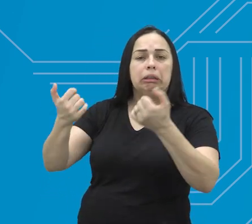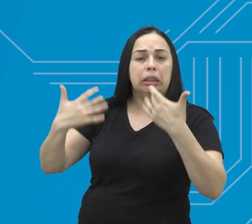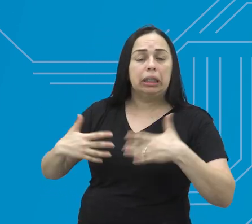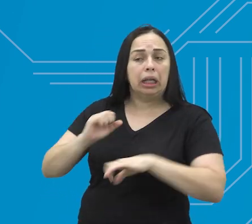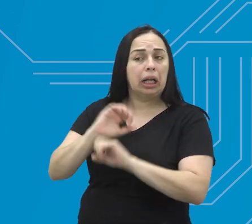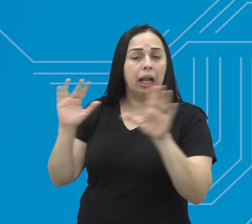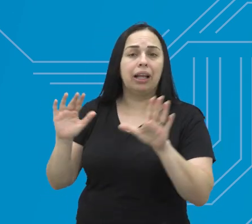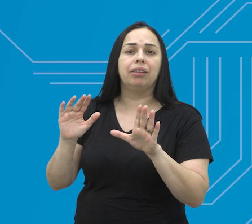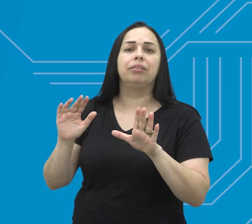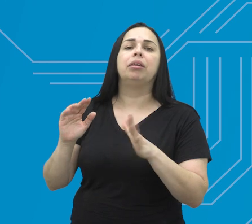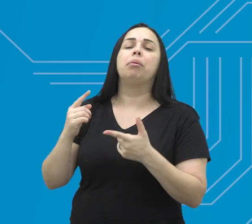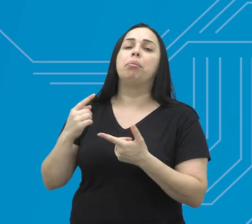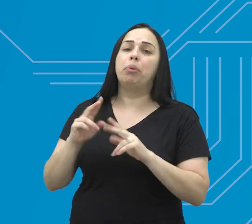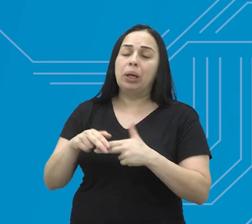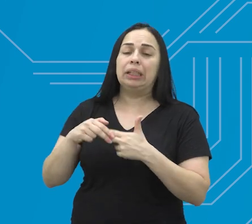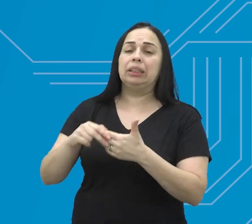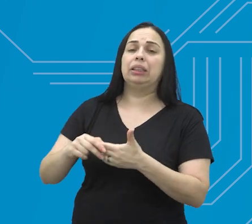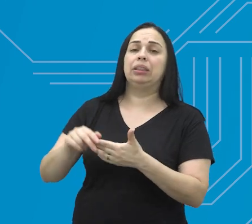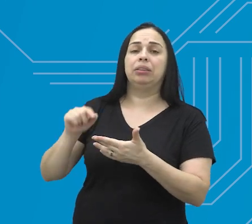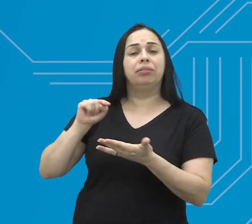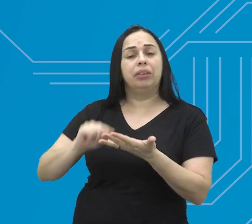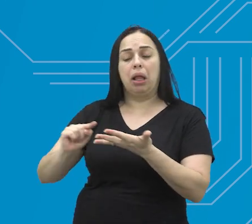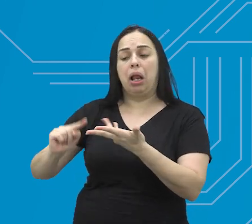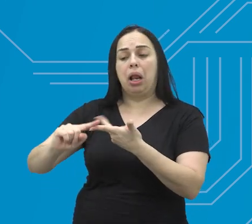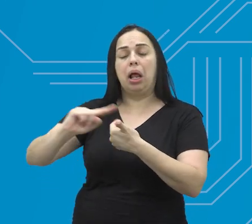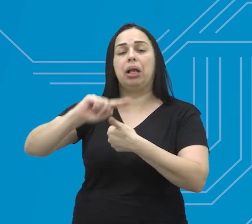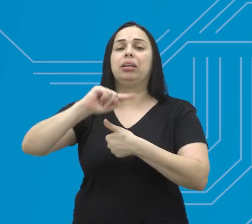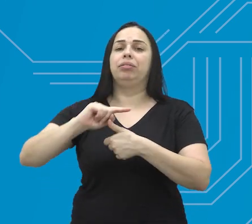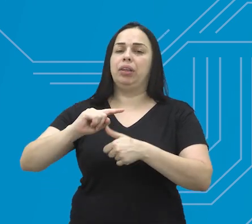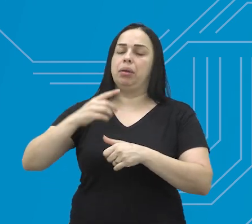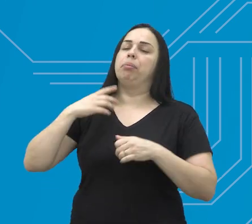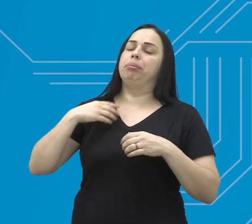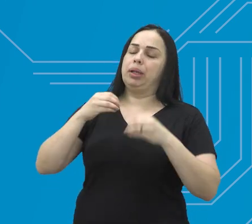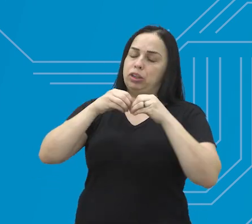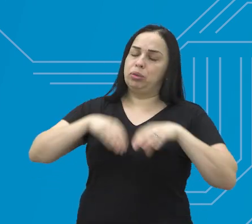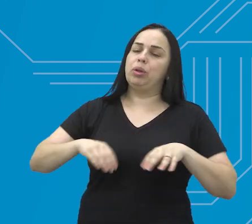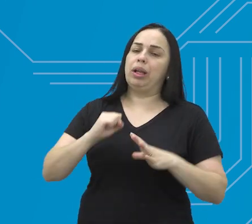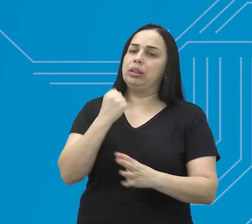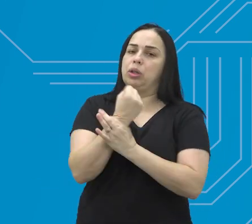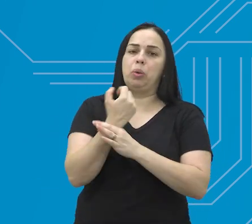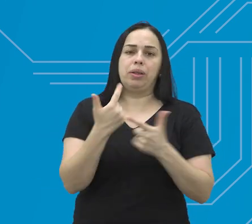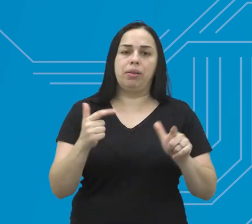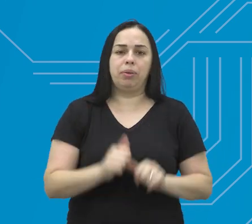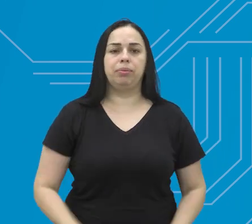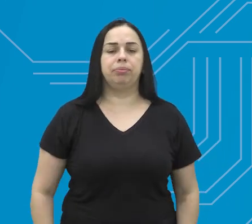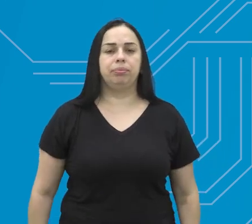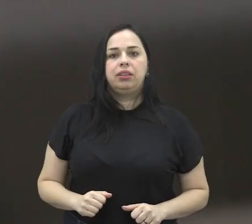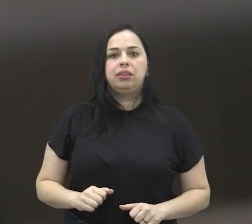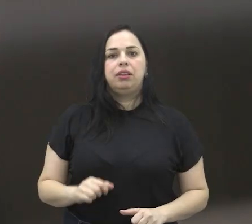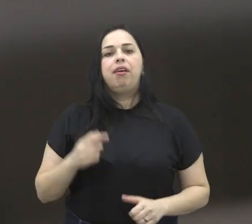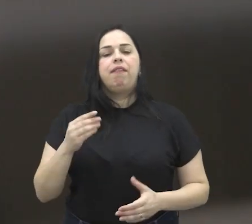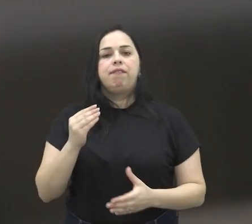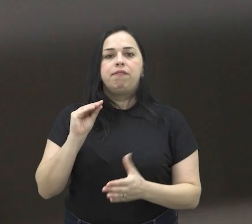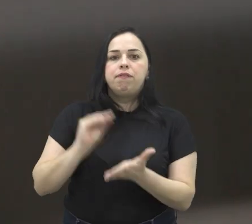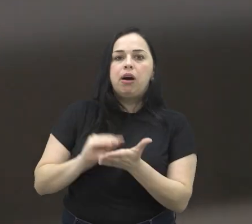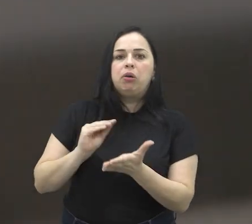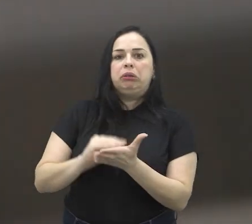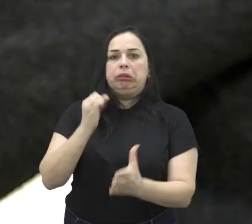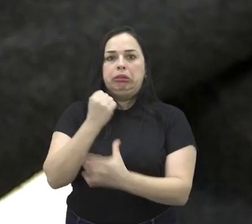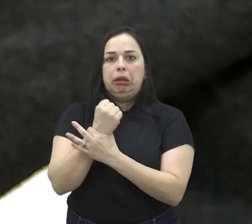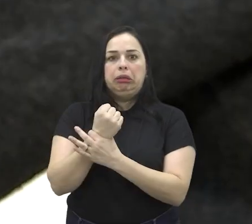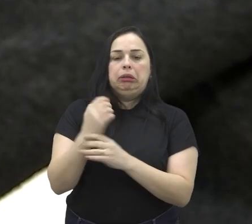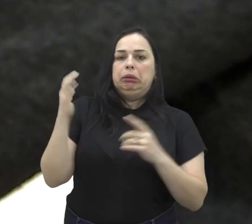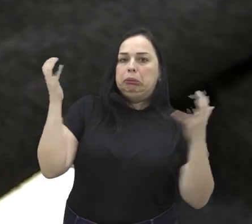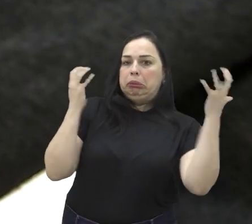das empresas são algumas das causas apontadas por especialistas para essa insegurança. Insegurança